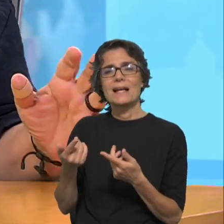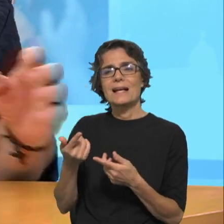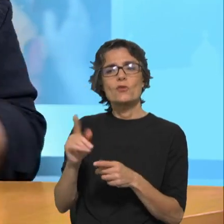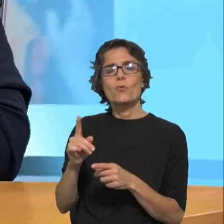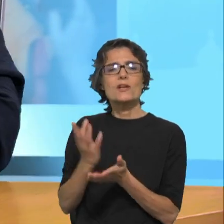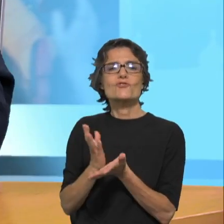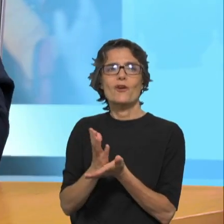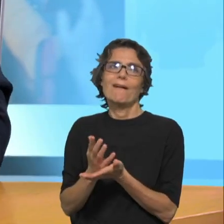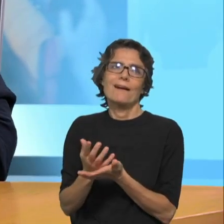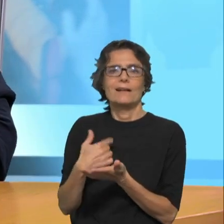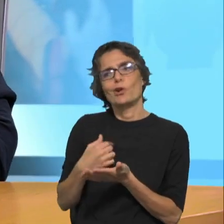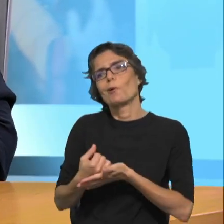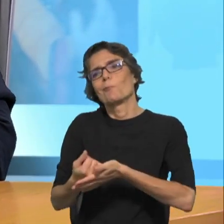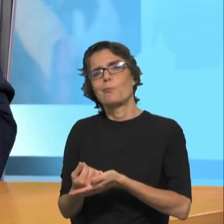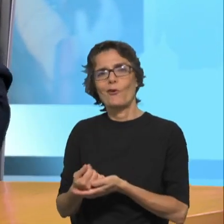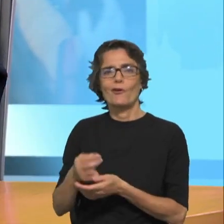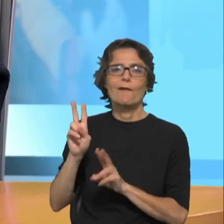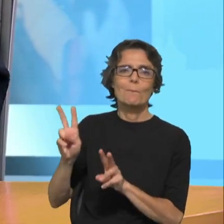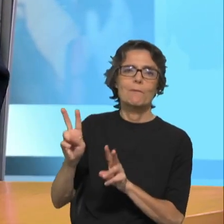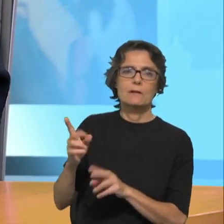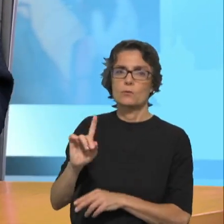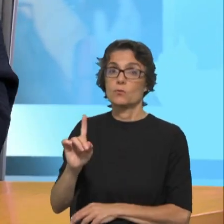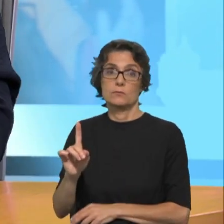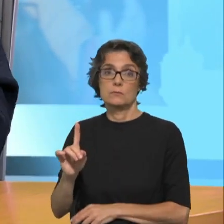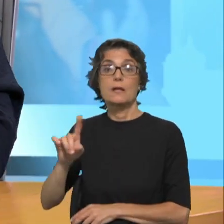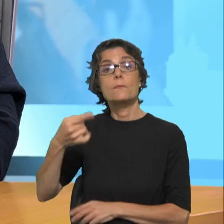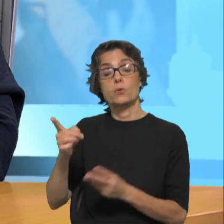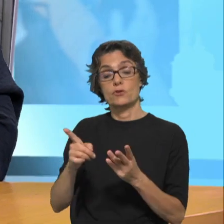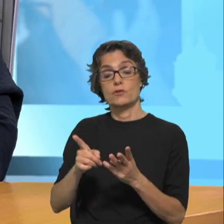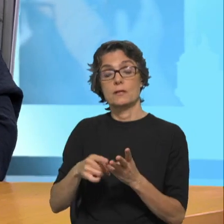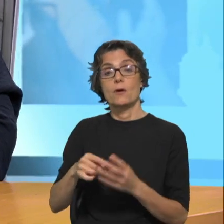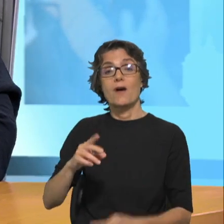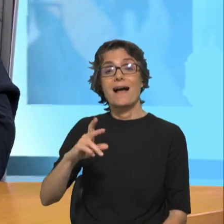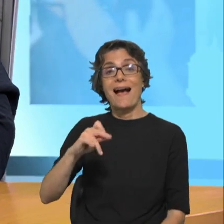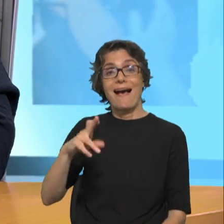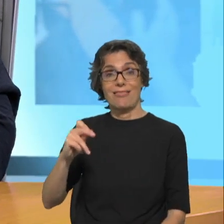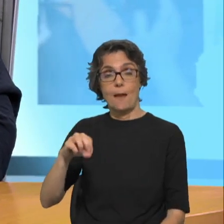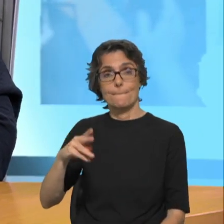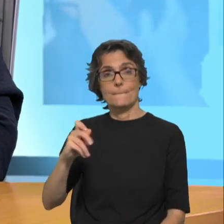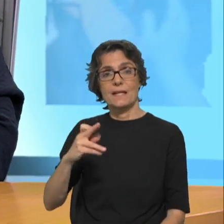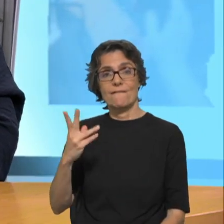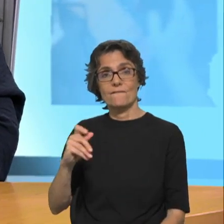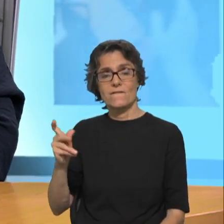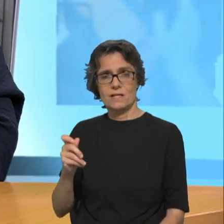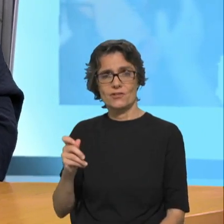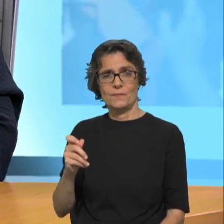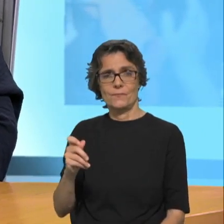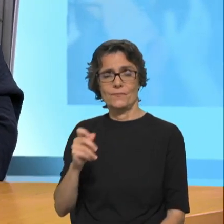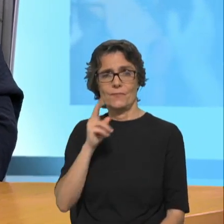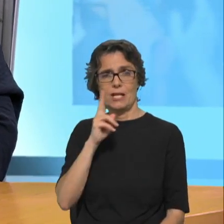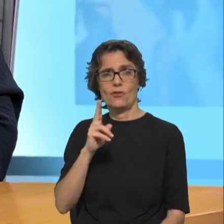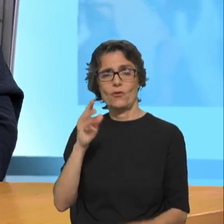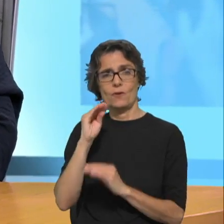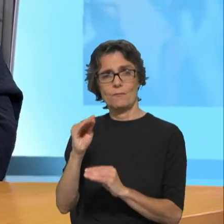sem querer perder. Depois uma Ana Miravaz, que é a diretora pedagógica do Colégio Pedro Rupe,